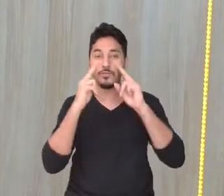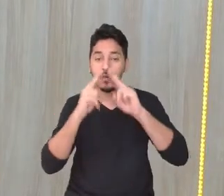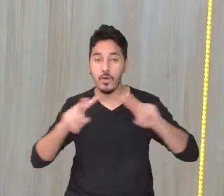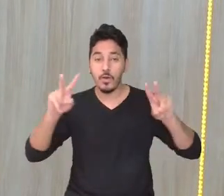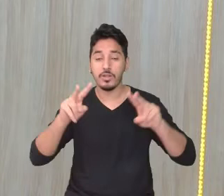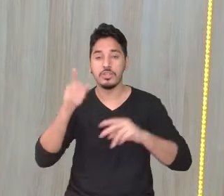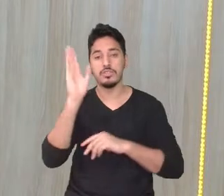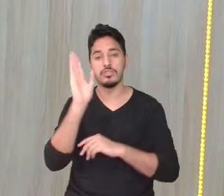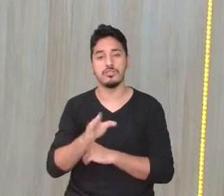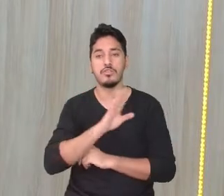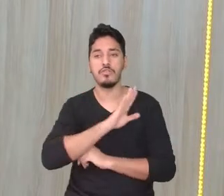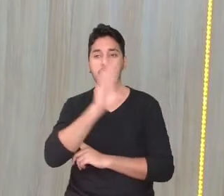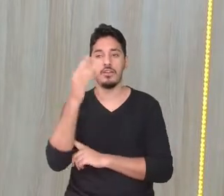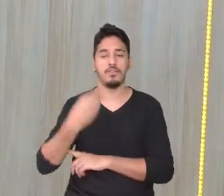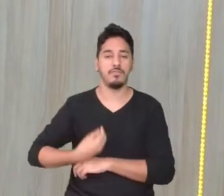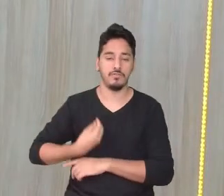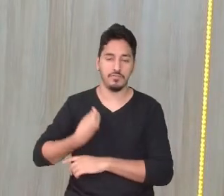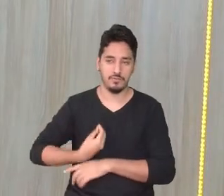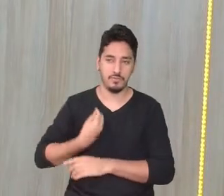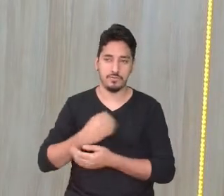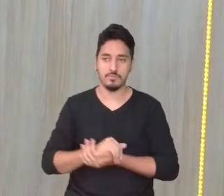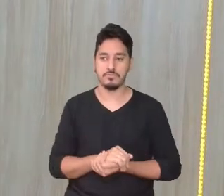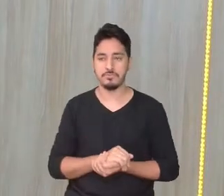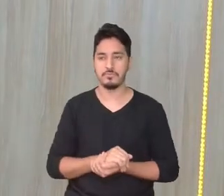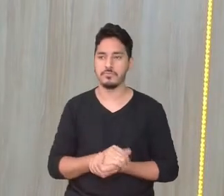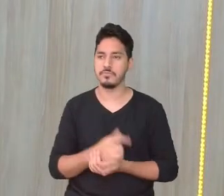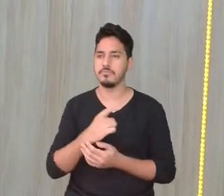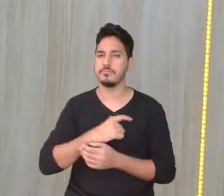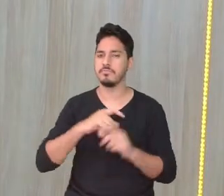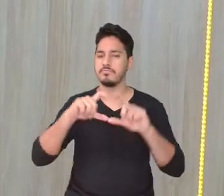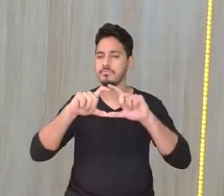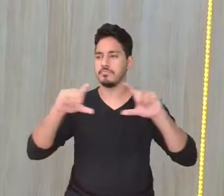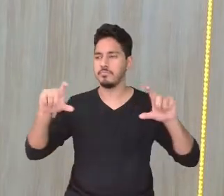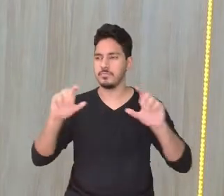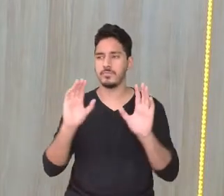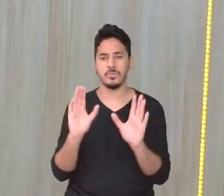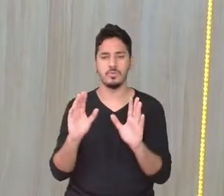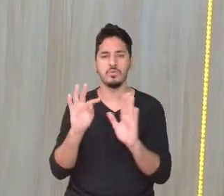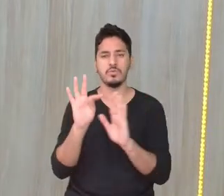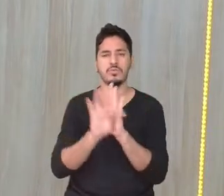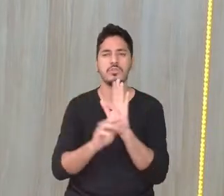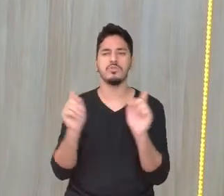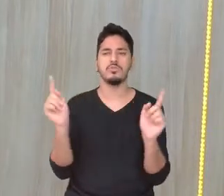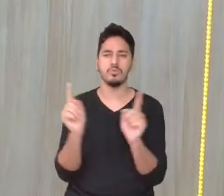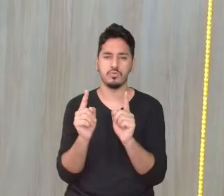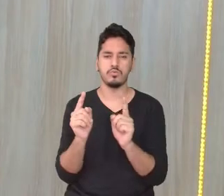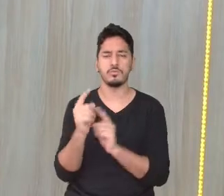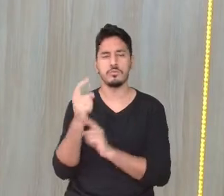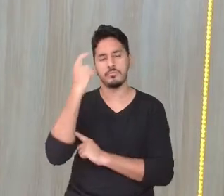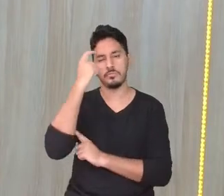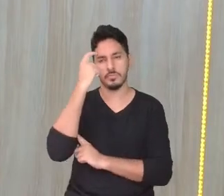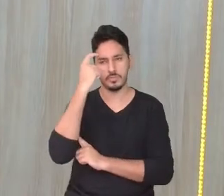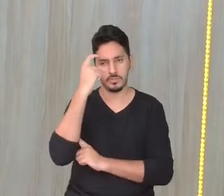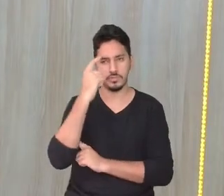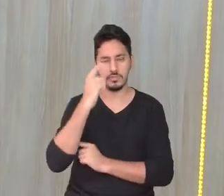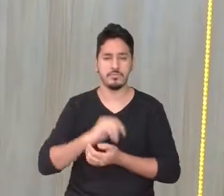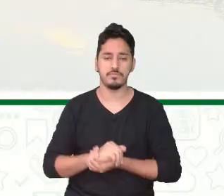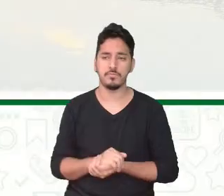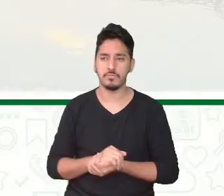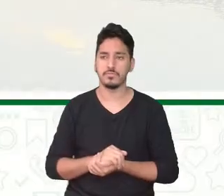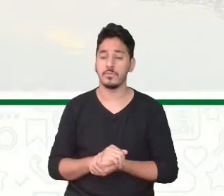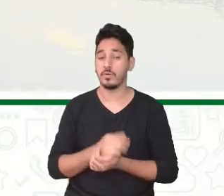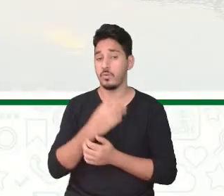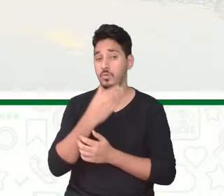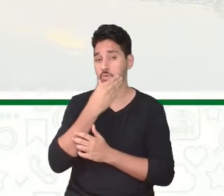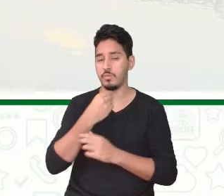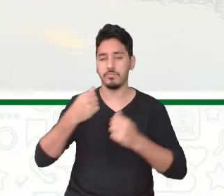quem foi, de quem viveu. E eu trouxe uma citaçãozinha, né, um texto curto para a gente pensar o seguinte, que